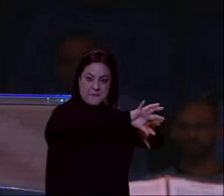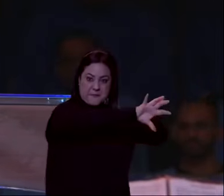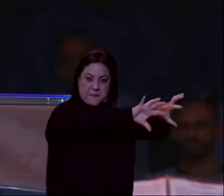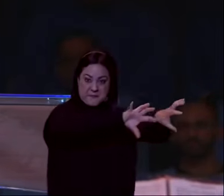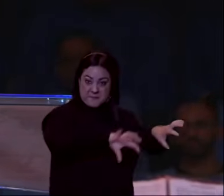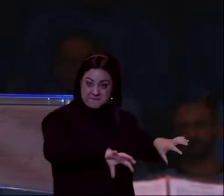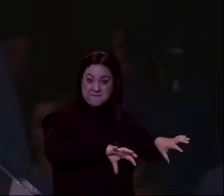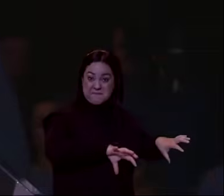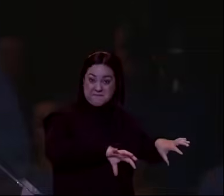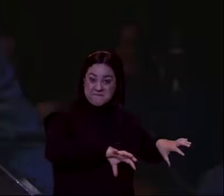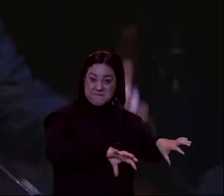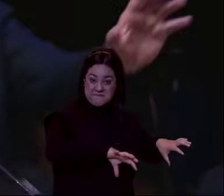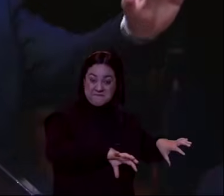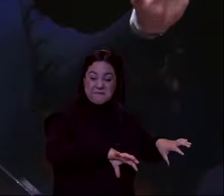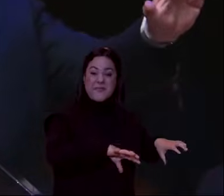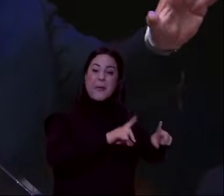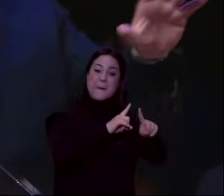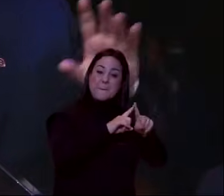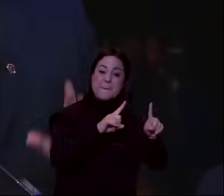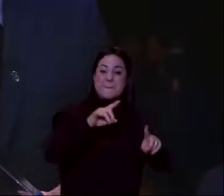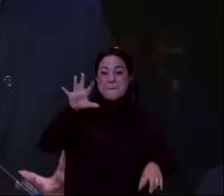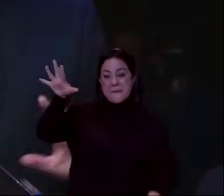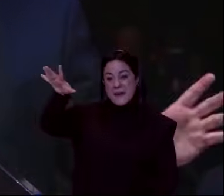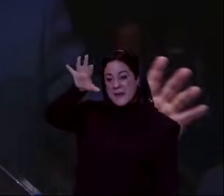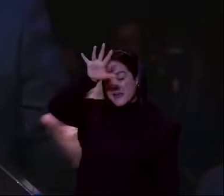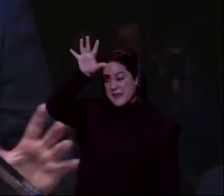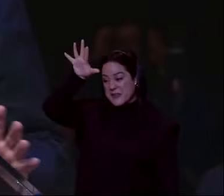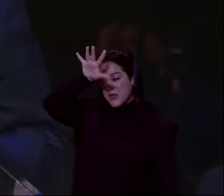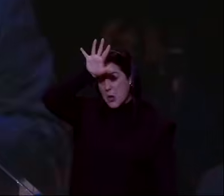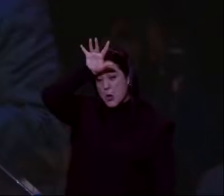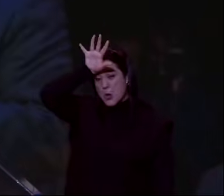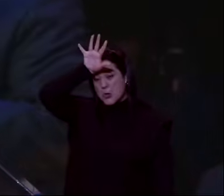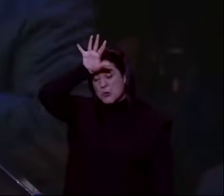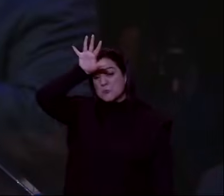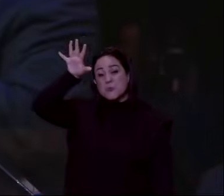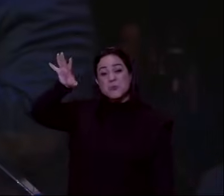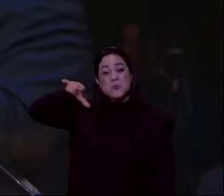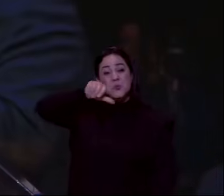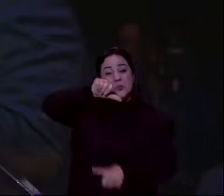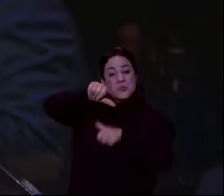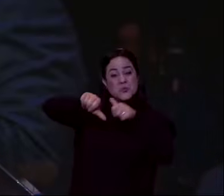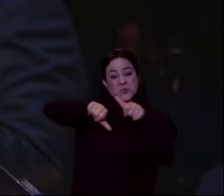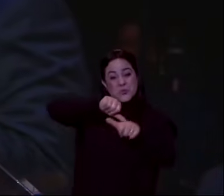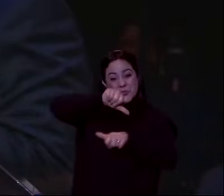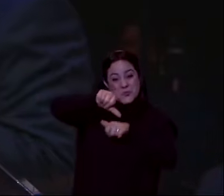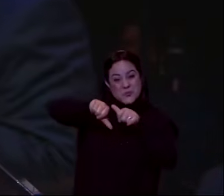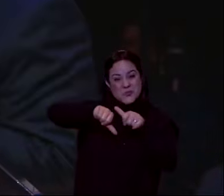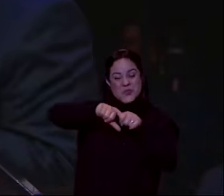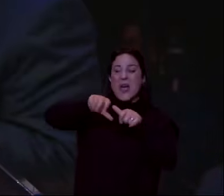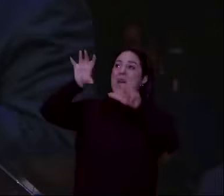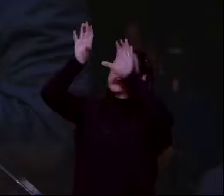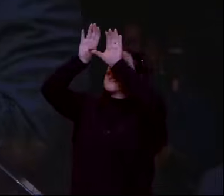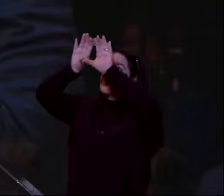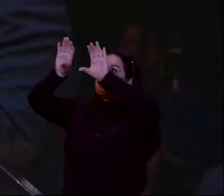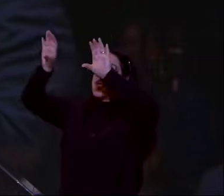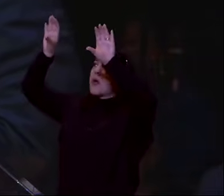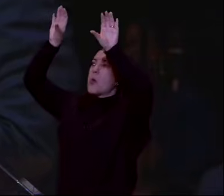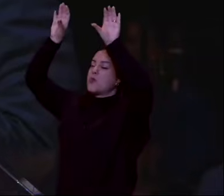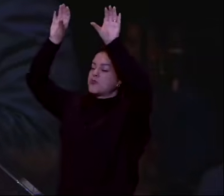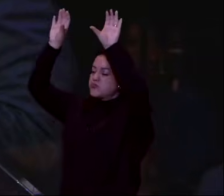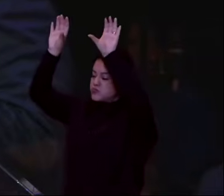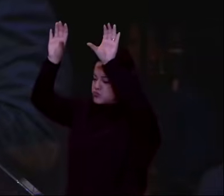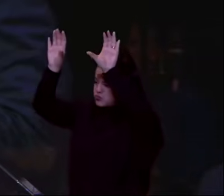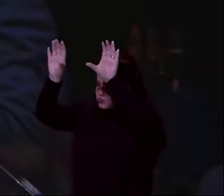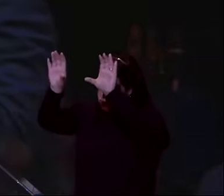homens. Mas no Pentecostes muda. O céu invade a terra,